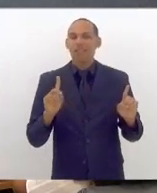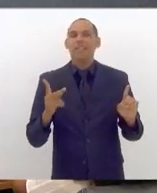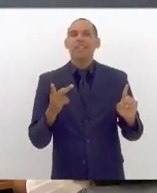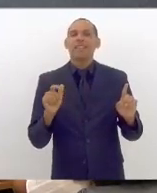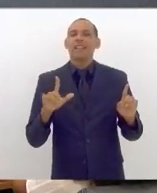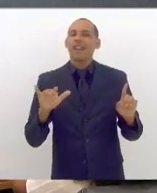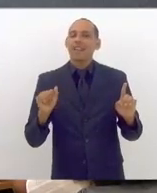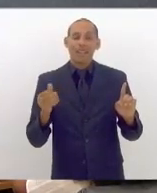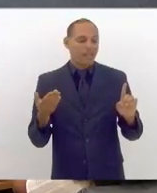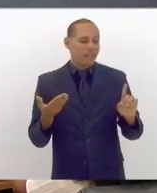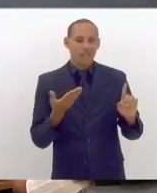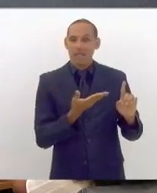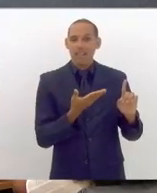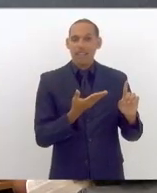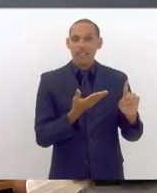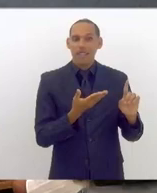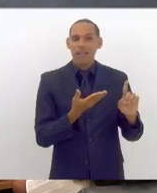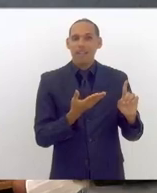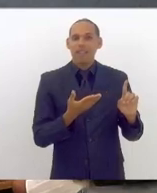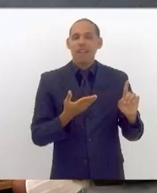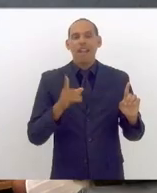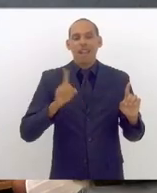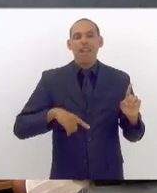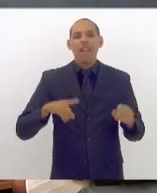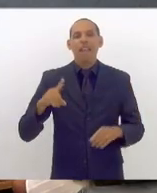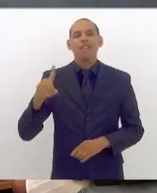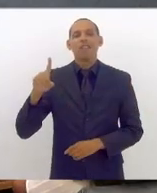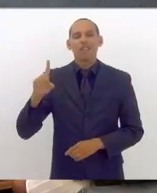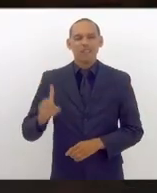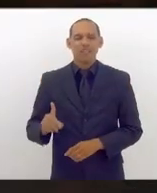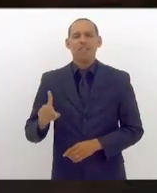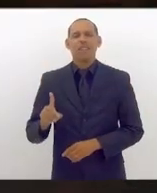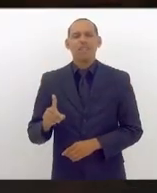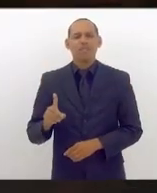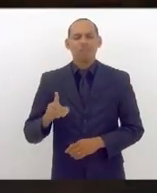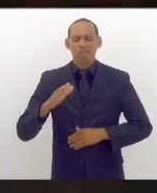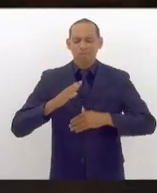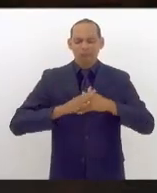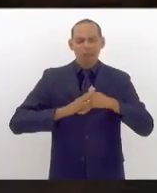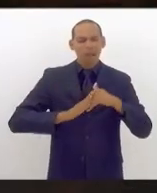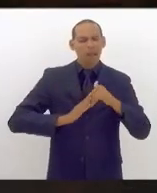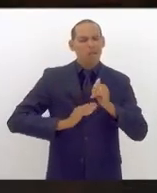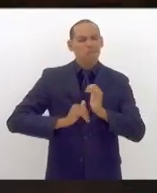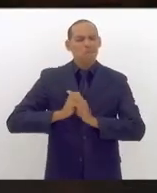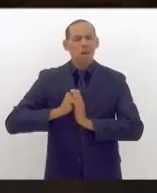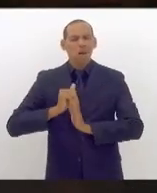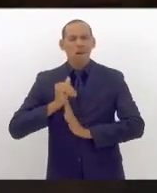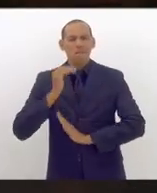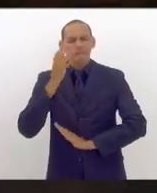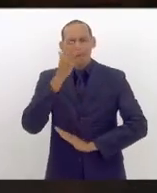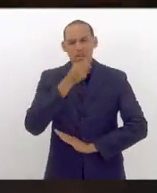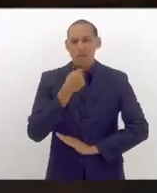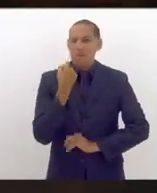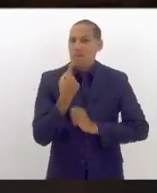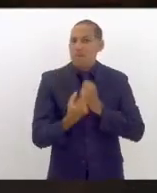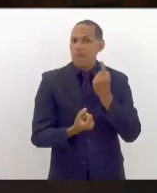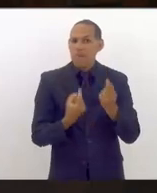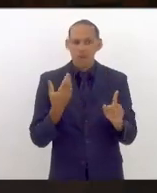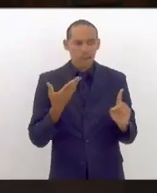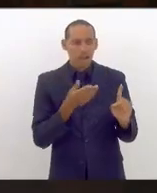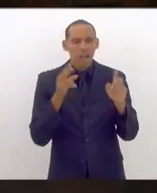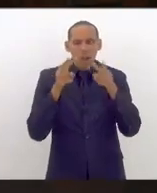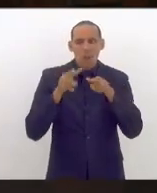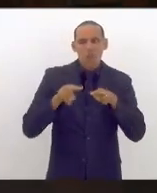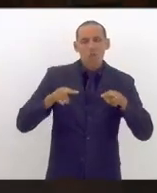Heitor é um diretor de Raro Talento estético tem um olhar sobre o mundo